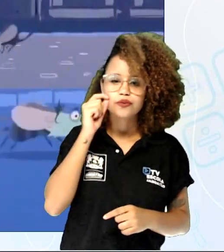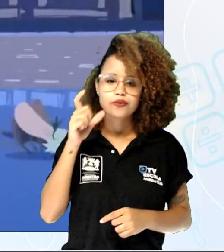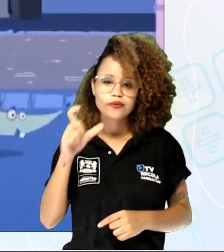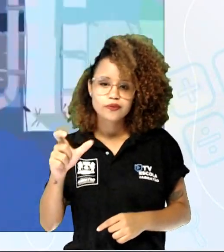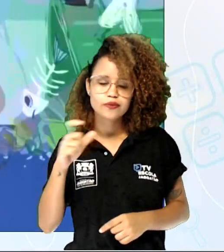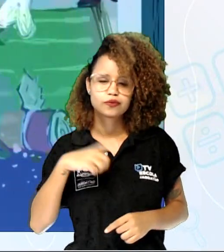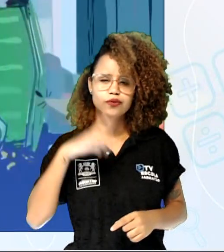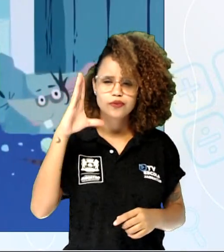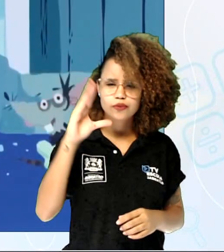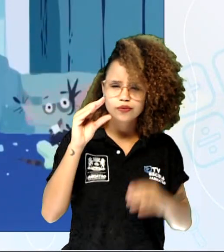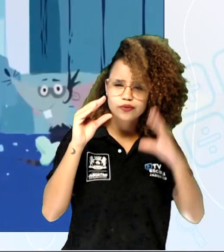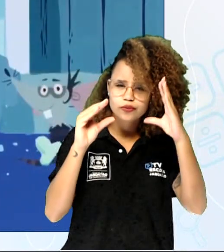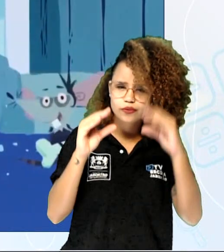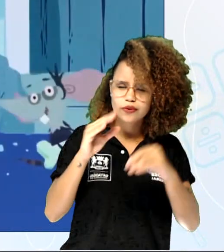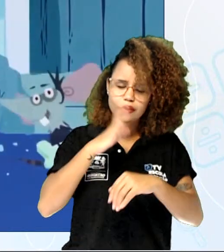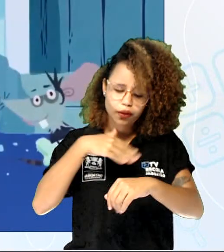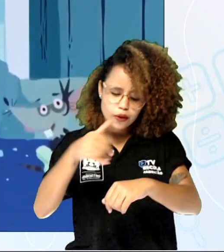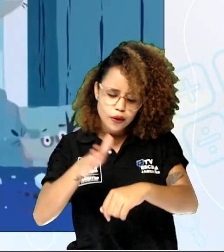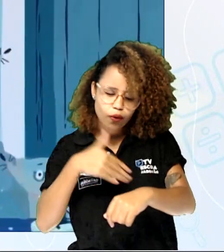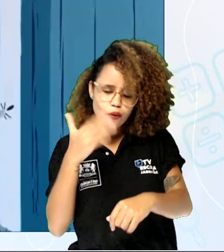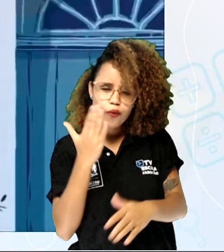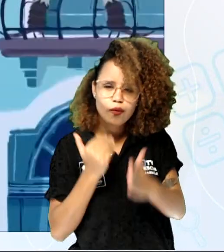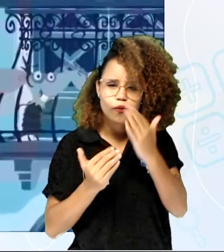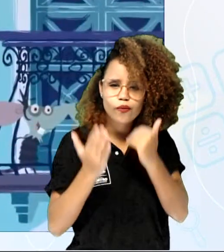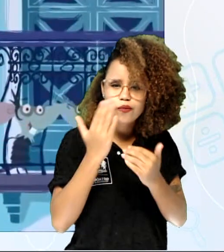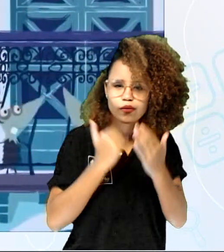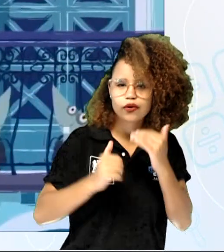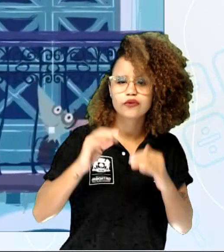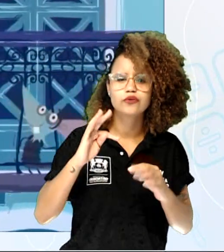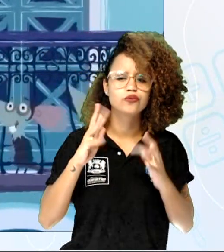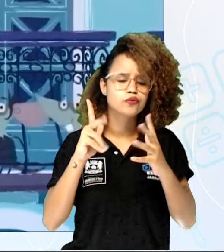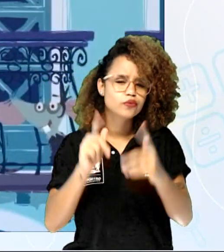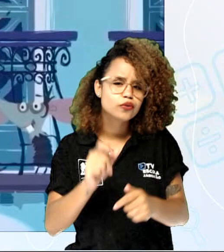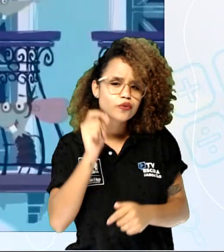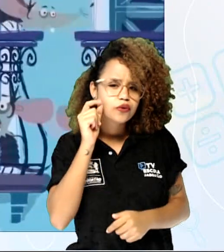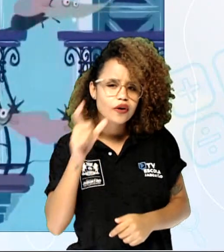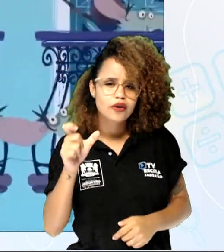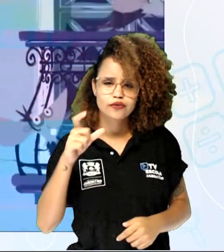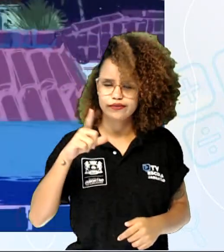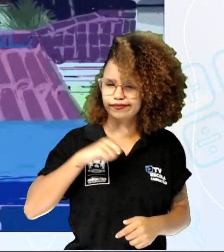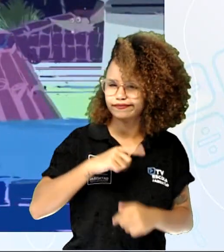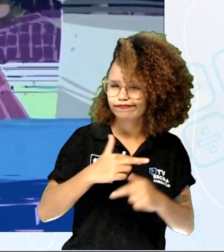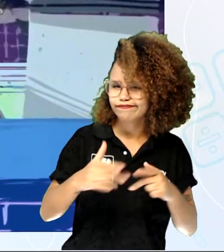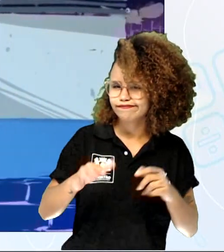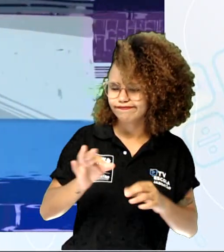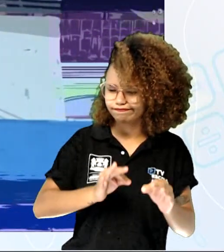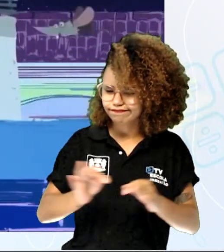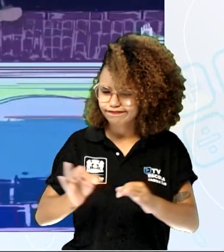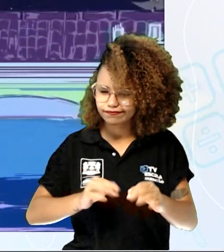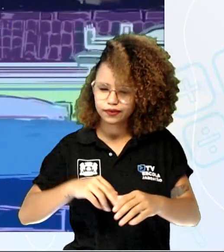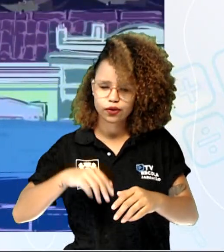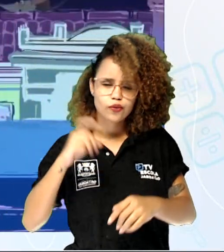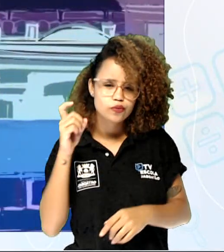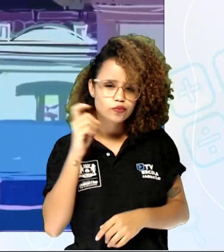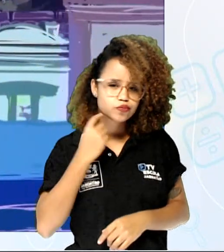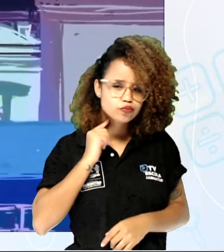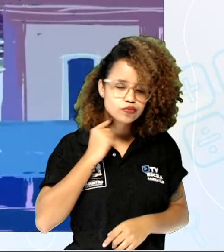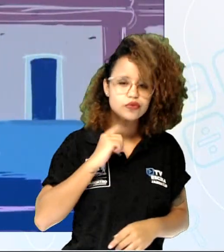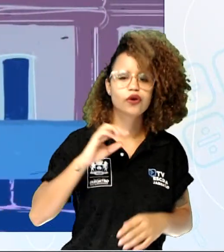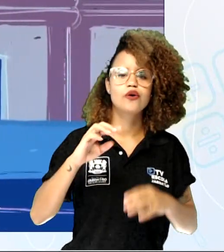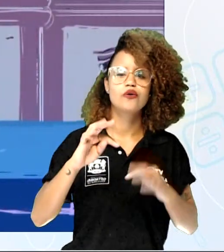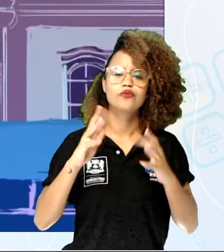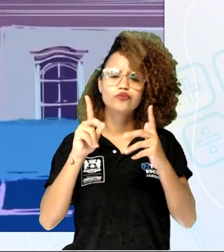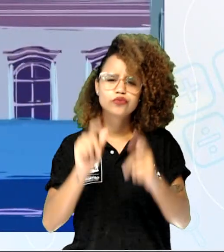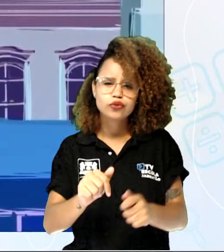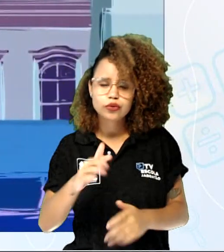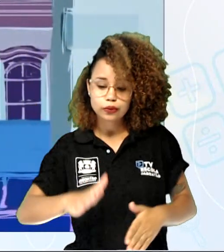escuro, lambe restos, todo rato deixa rastros, todo rato trai mente, todo rato